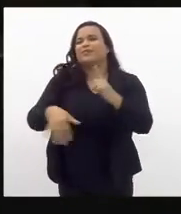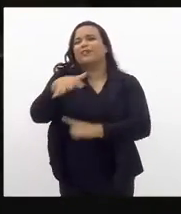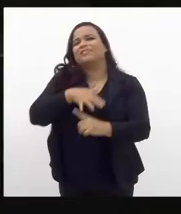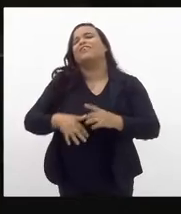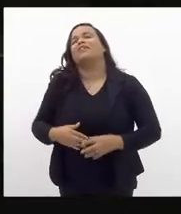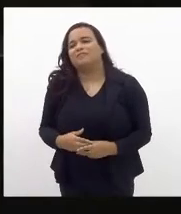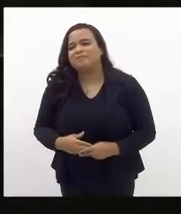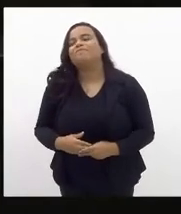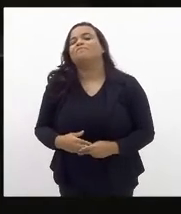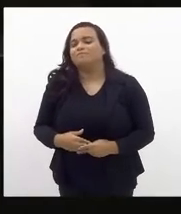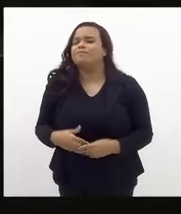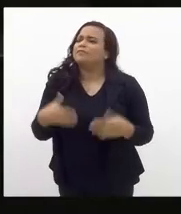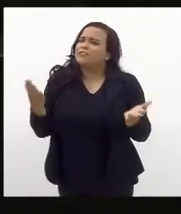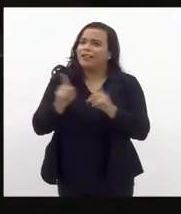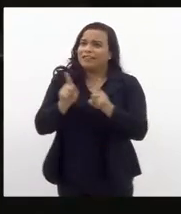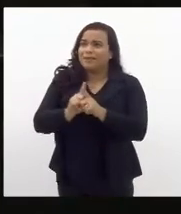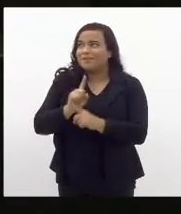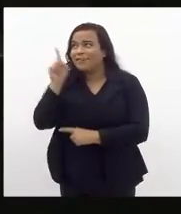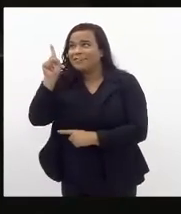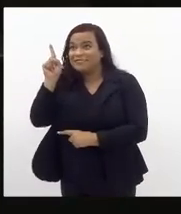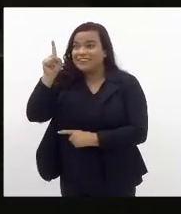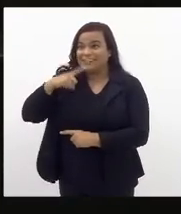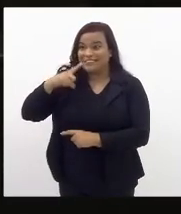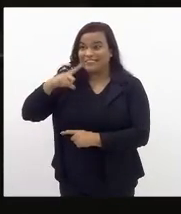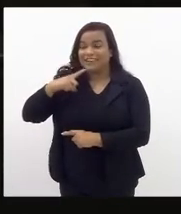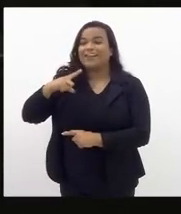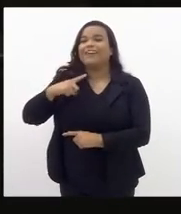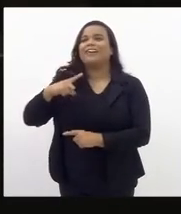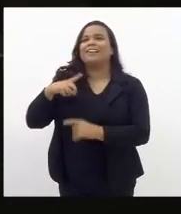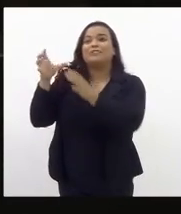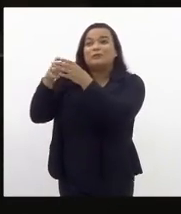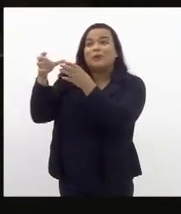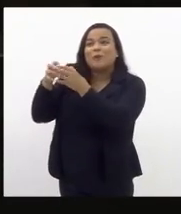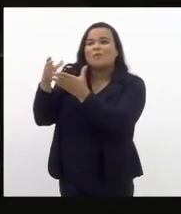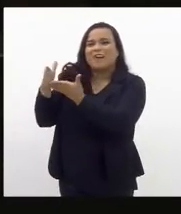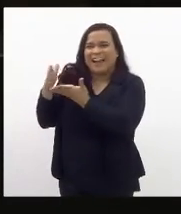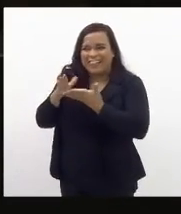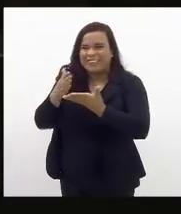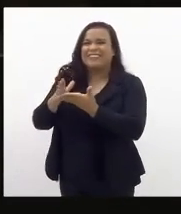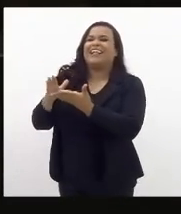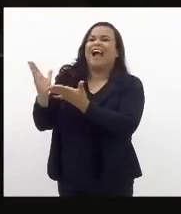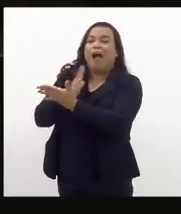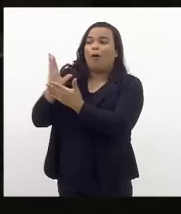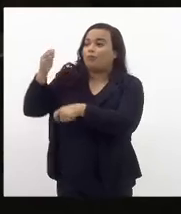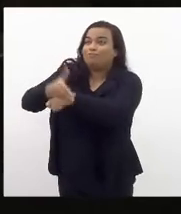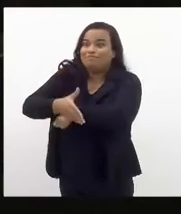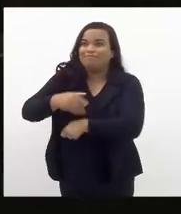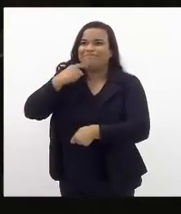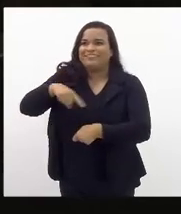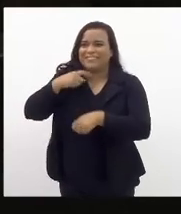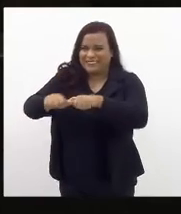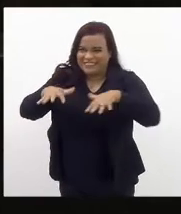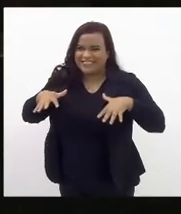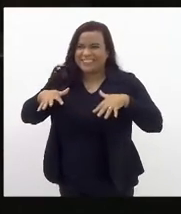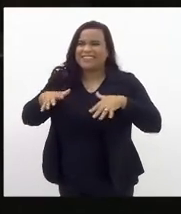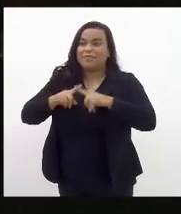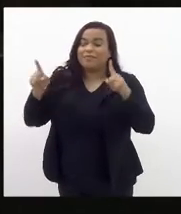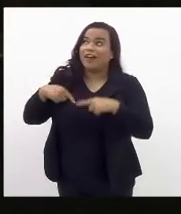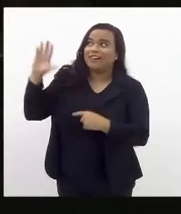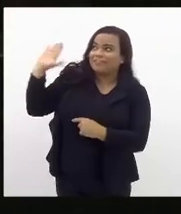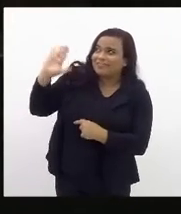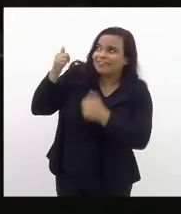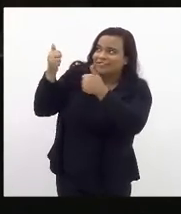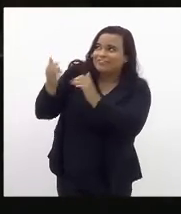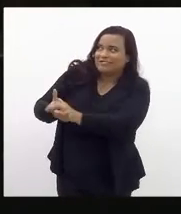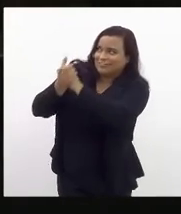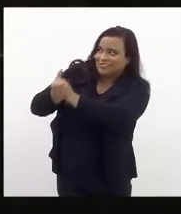Ali também, Tia Ju, tem o restante da turma que não conseguiu entrar toda aqui, mas eu quero saudar a presença de vocês